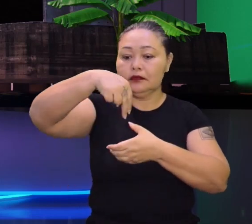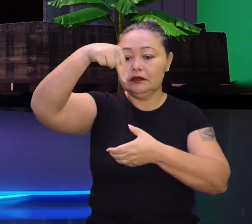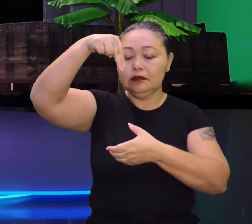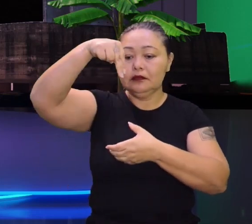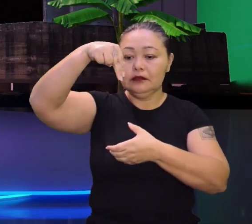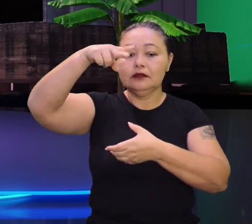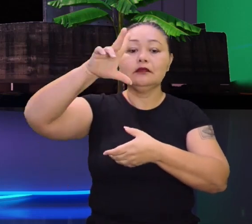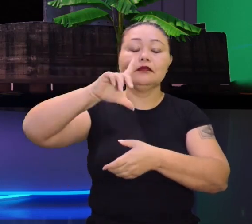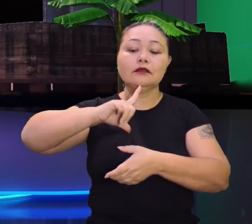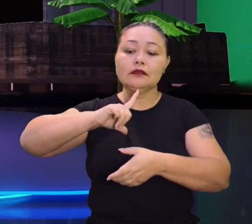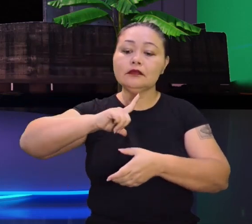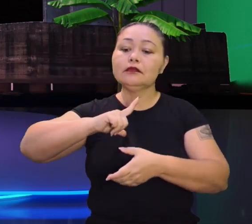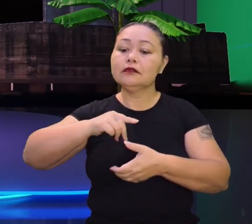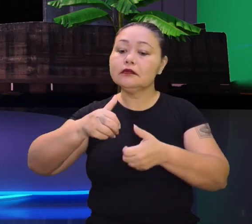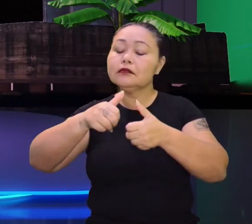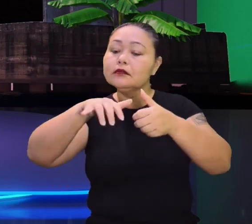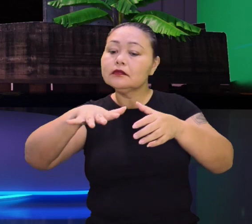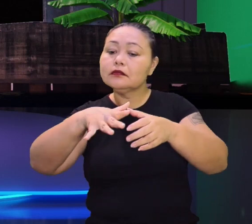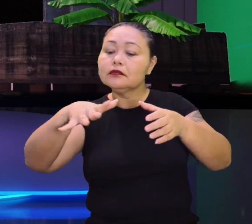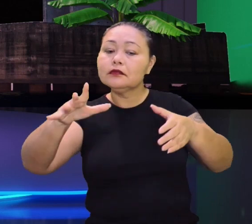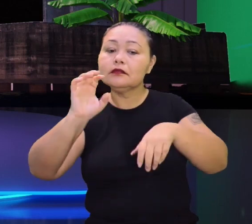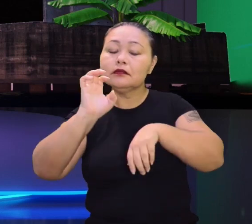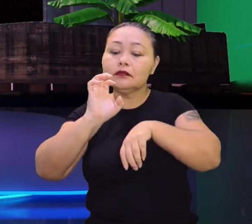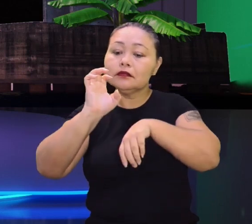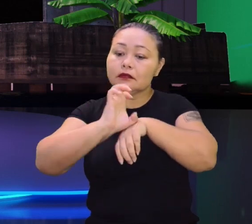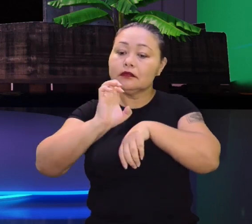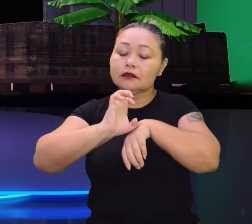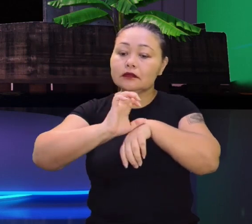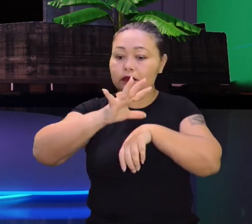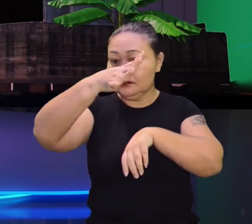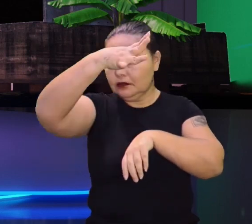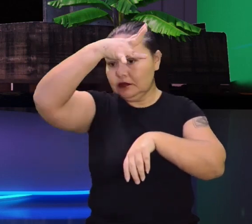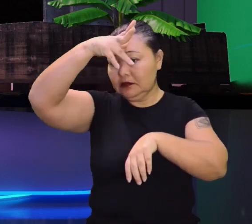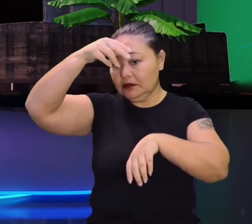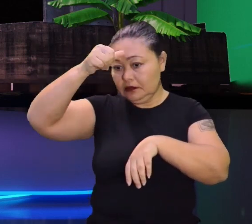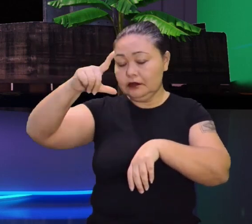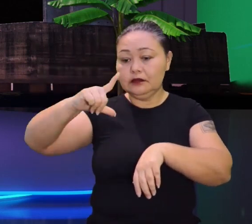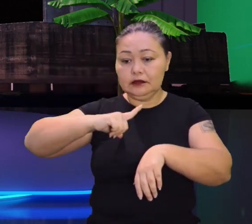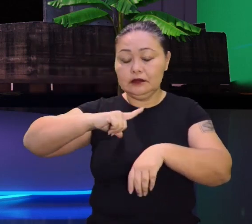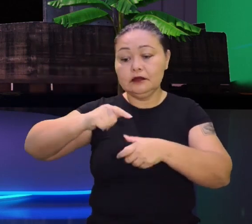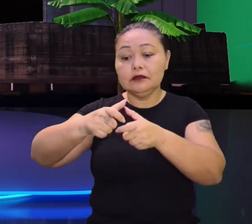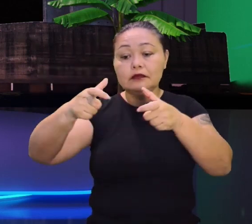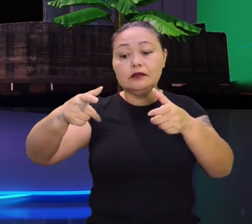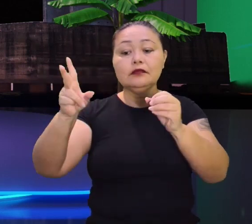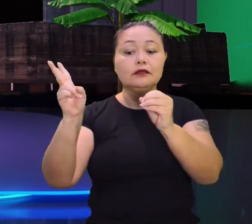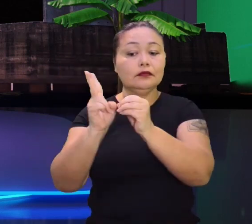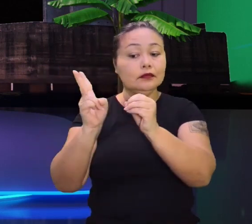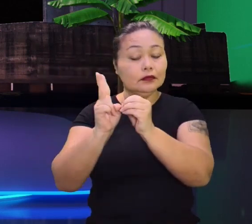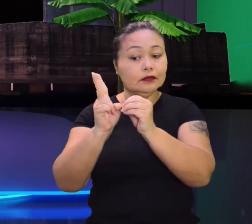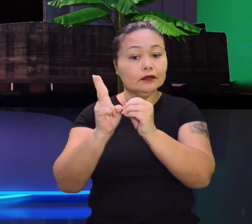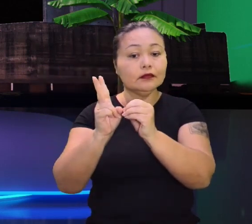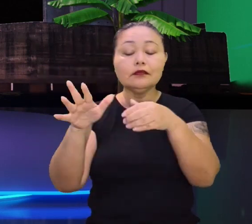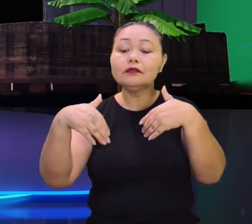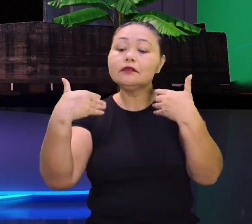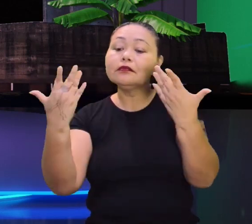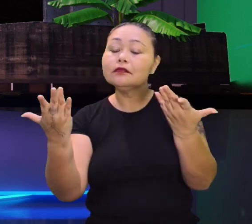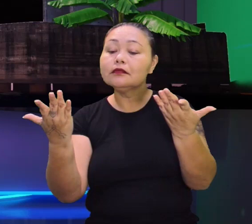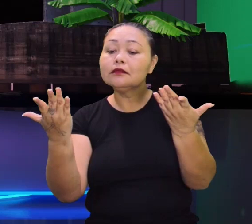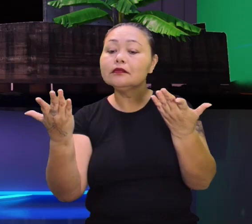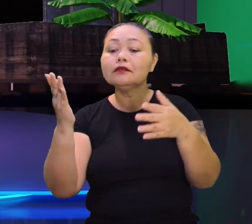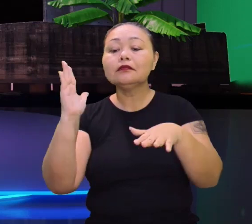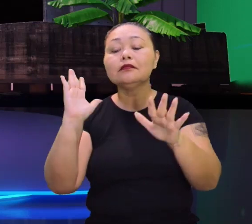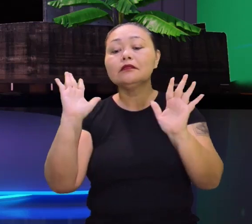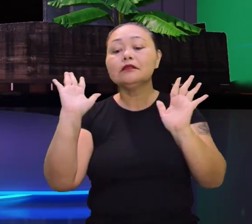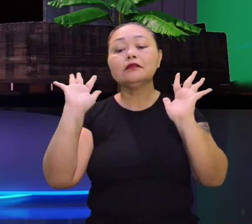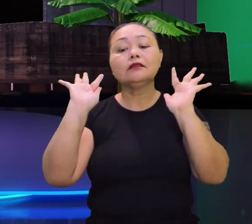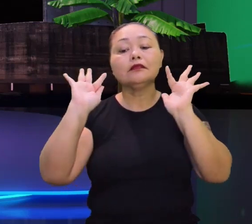gente tem um estado com maior concentração, que é o estado do Amazonas. Só para reforçar e lembrá-los. Beleza. Beleza? Queridos, chegamos a